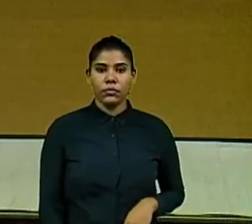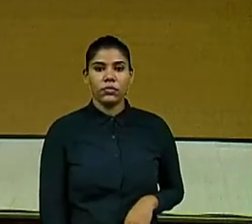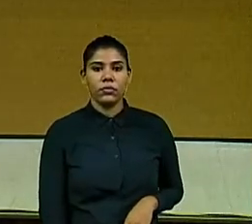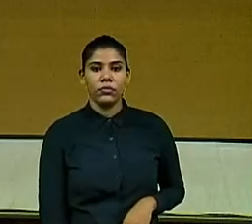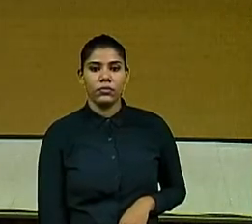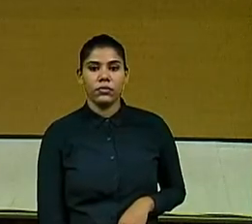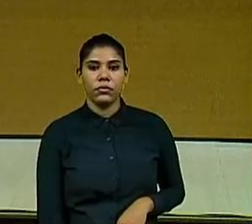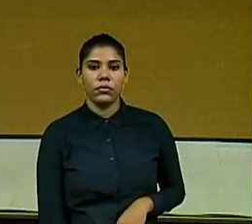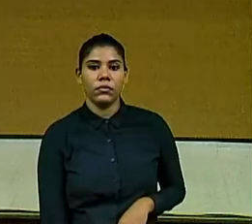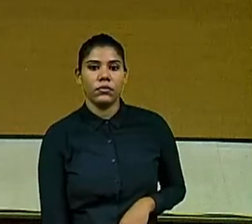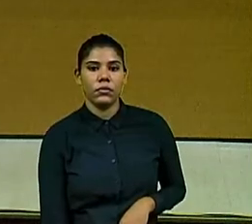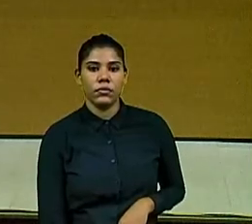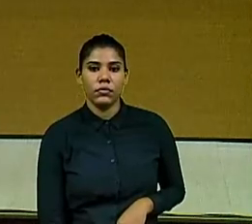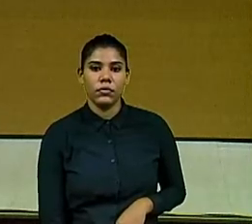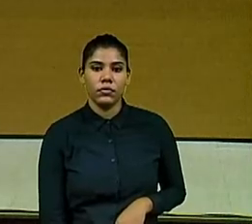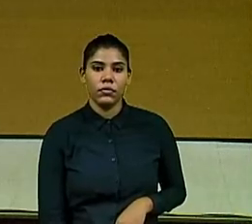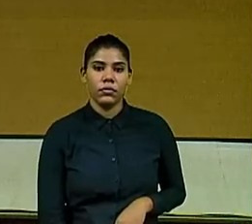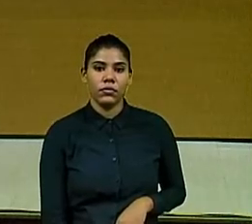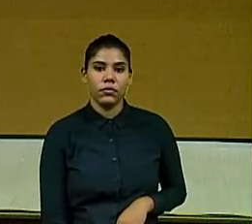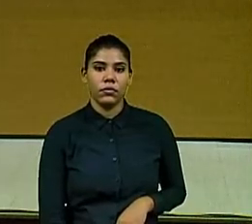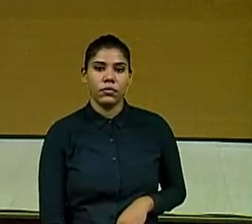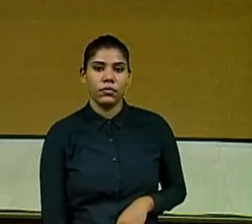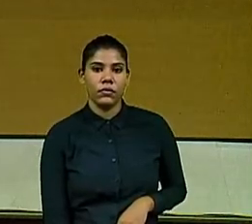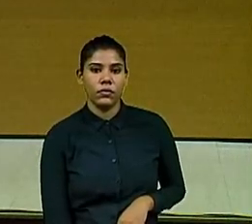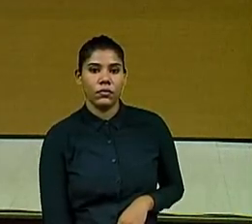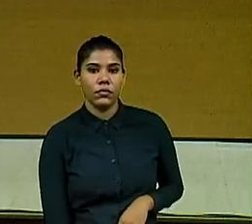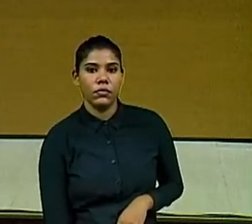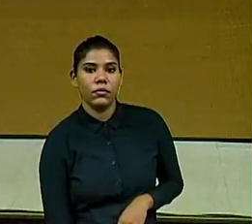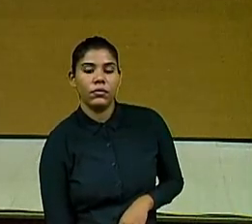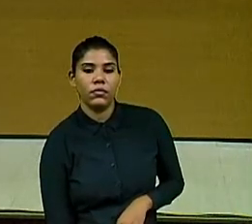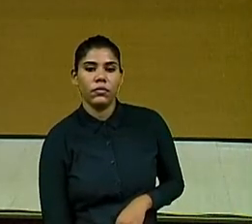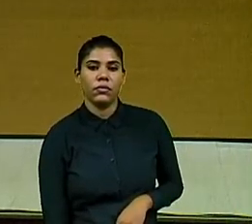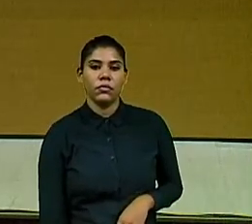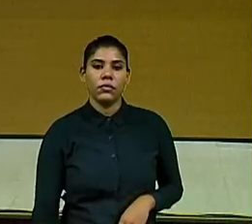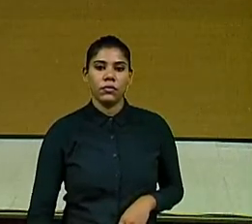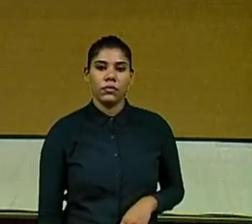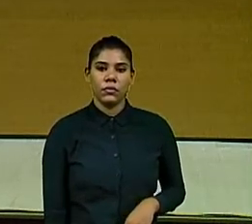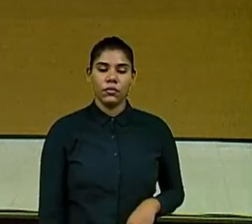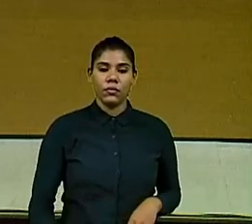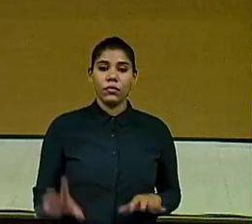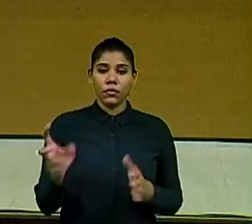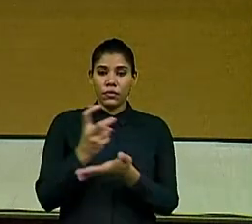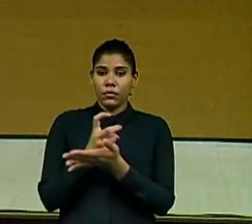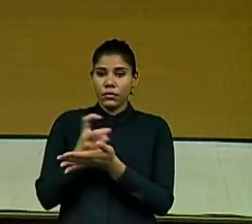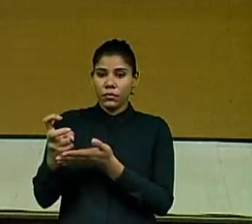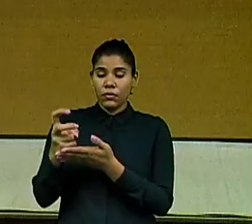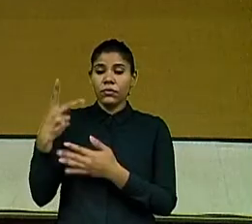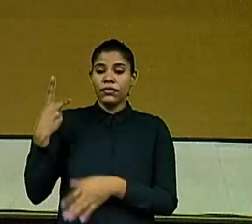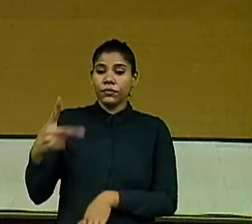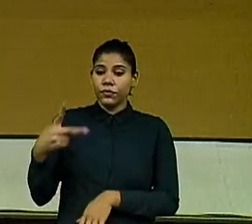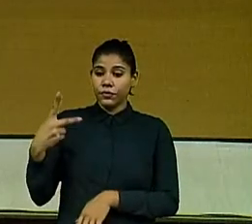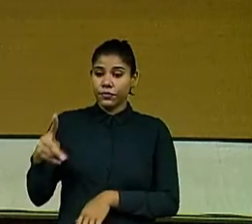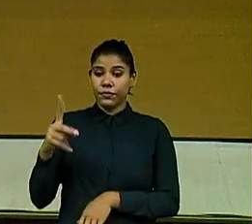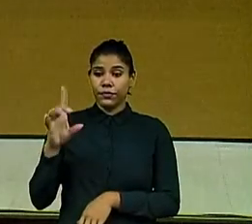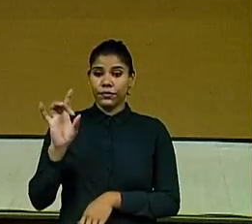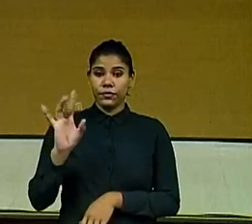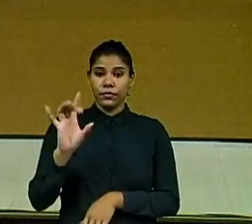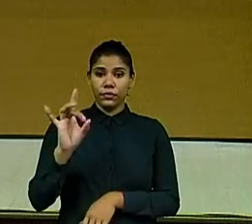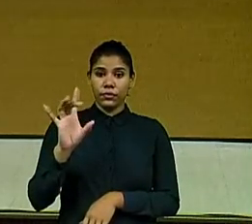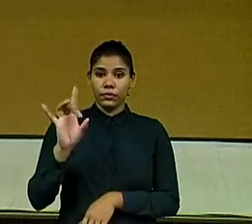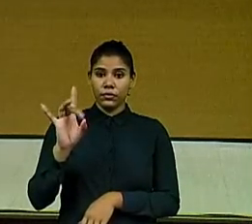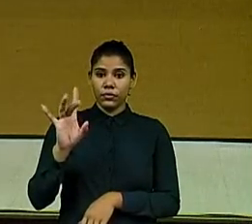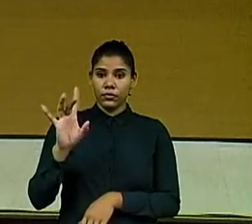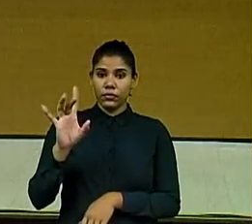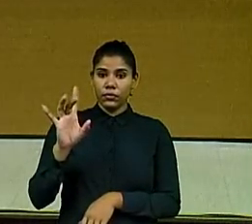de sociólogo que na verdade o impeachment dela foi na foi movido por interesses